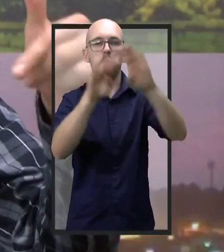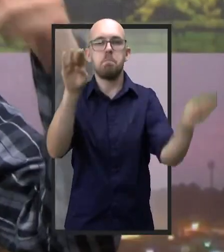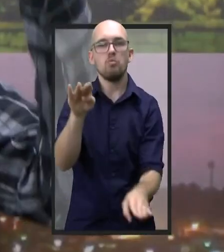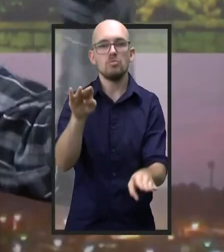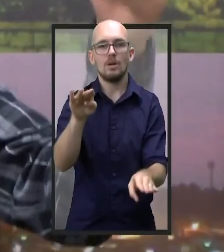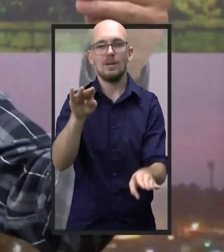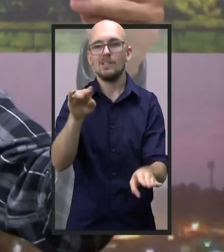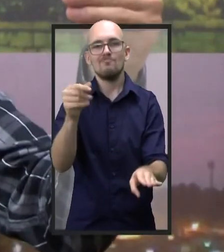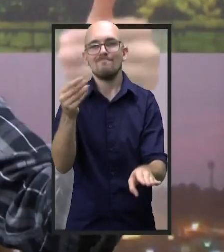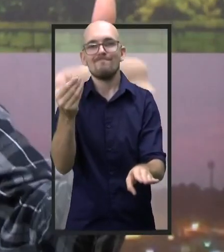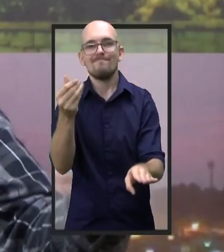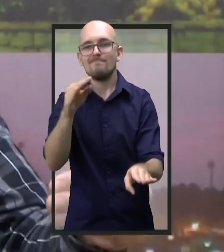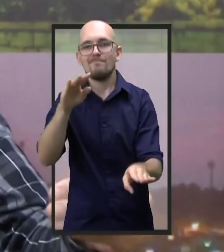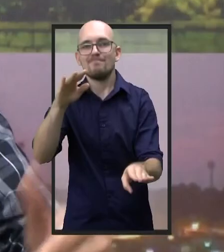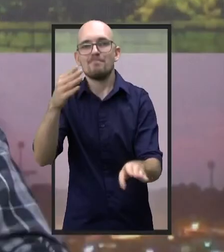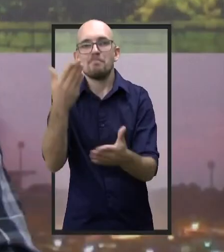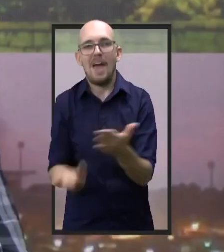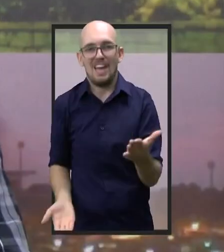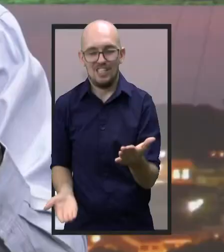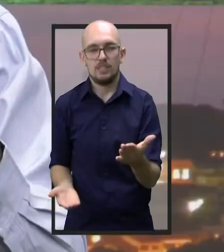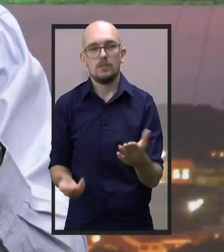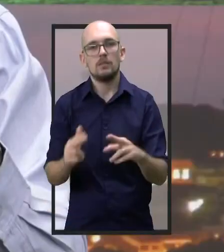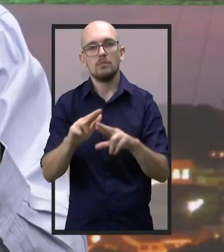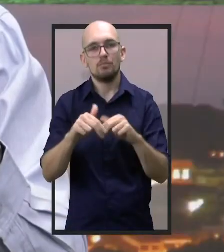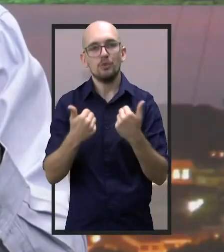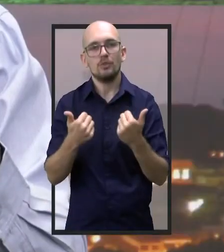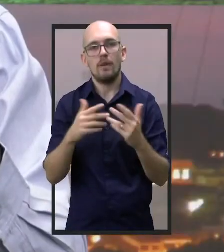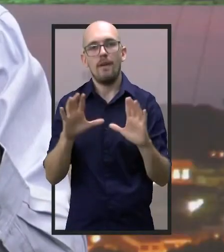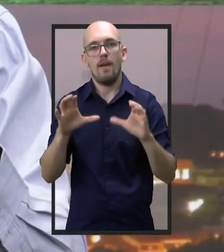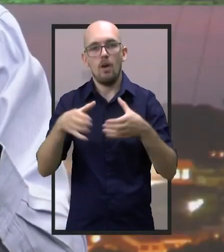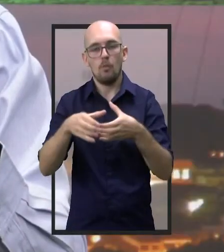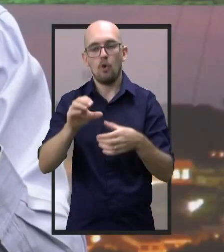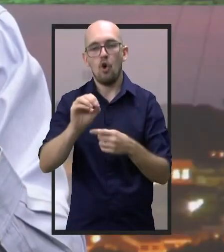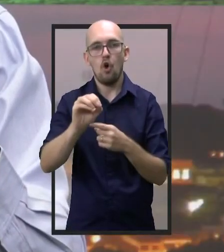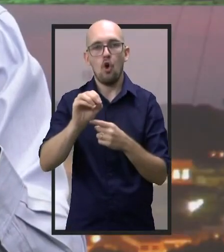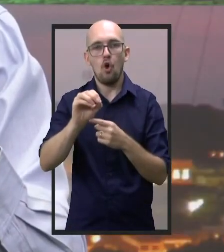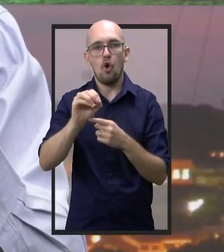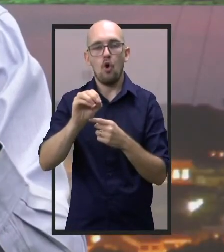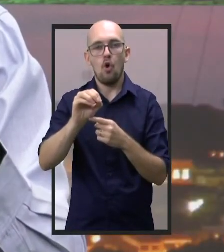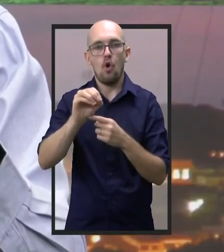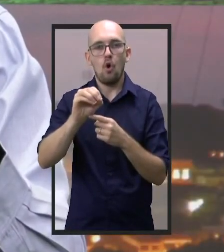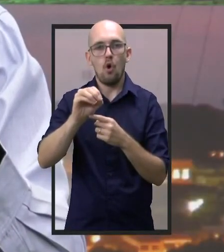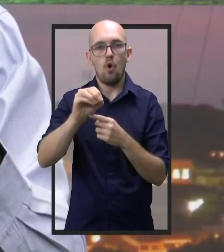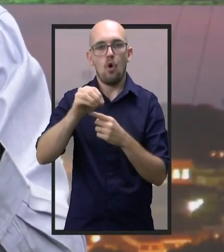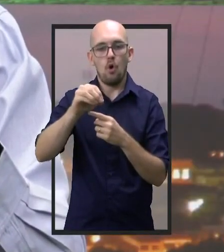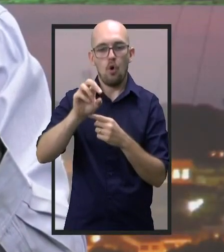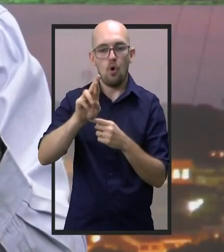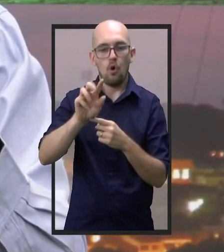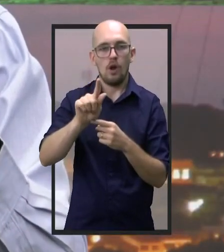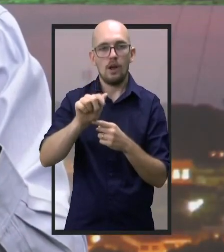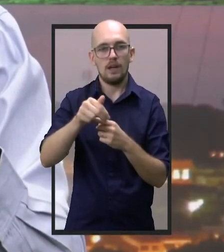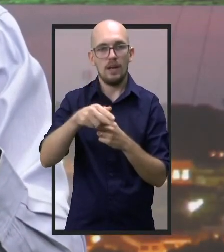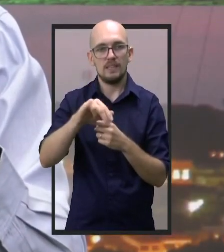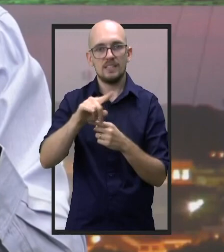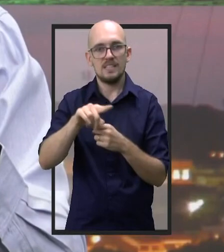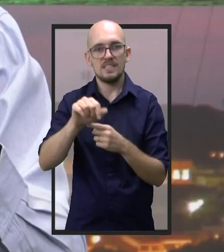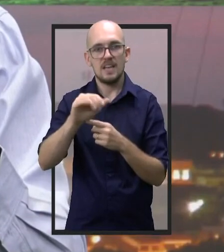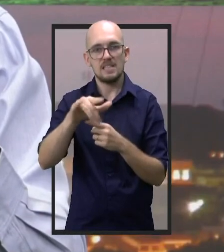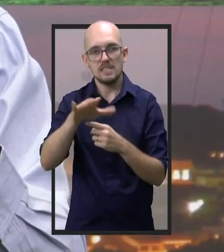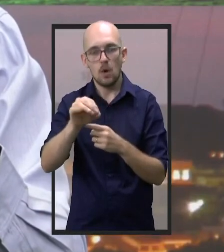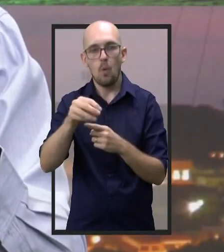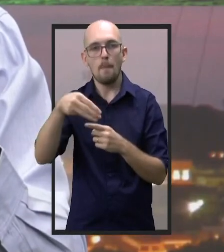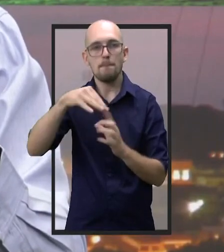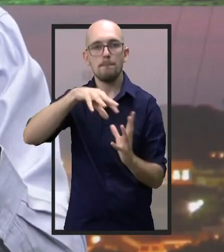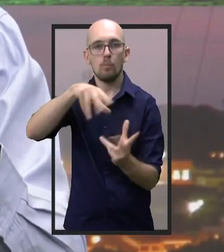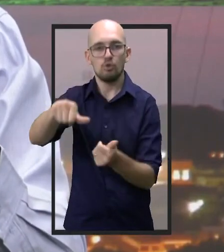são nível de OMC. Organização Mundial do Comércio. Perfeito. Entrou, ganhamos. Os produtores de